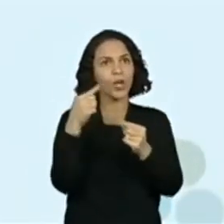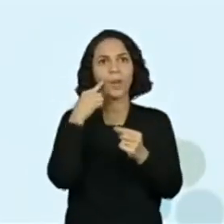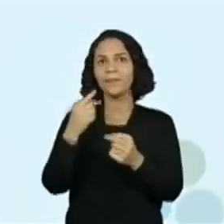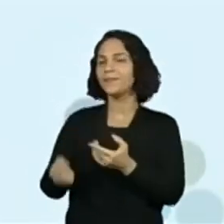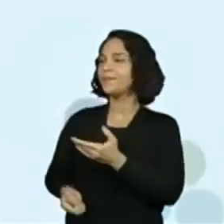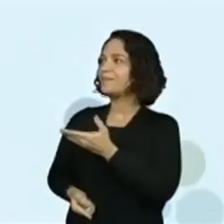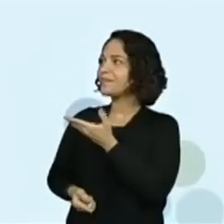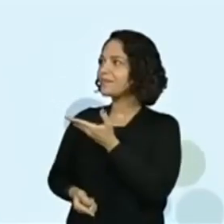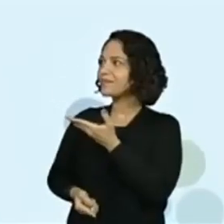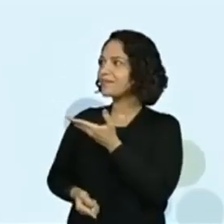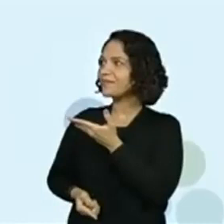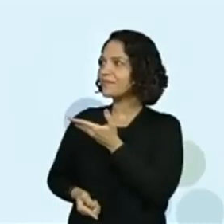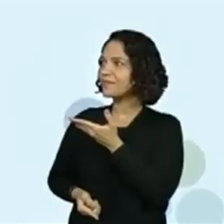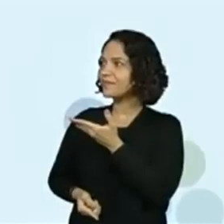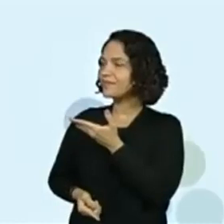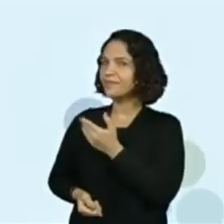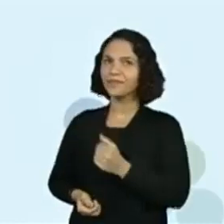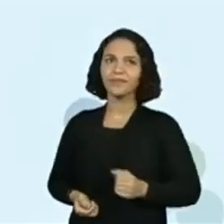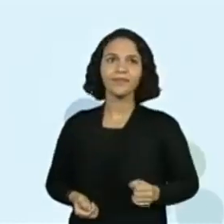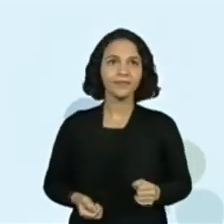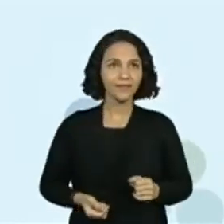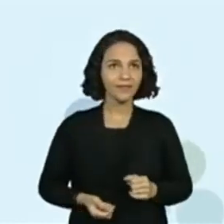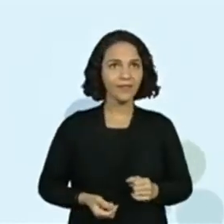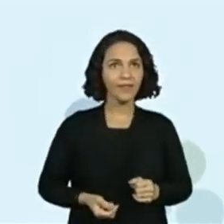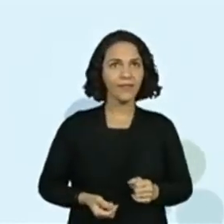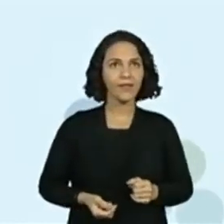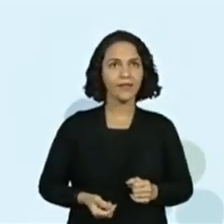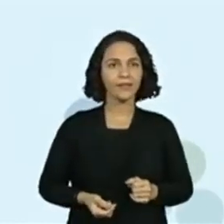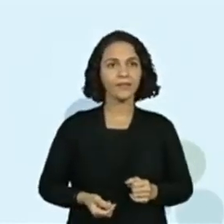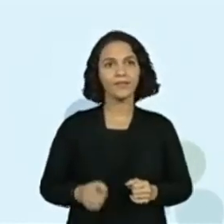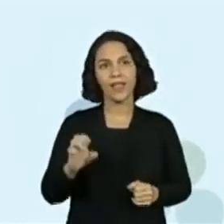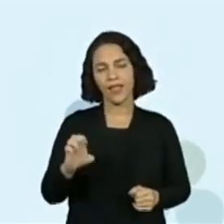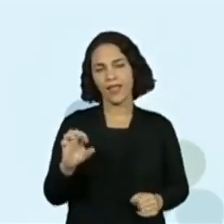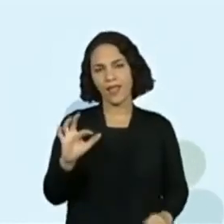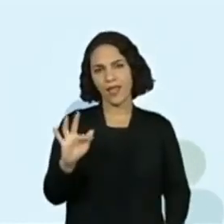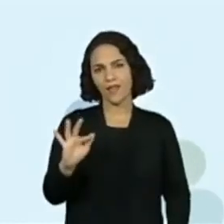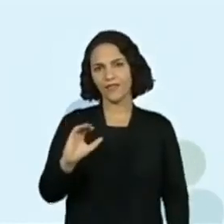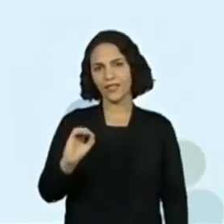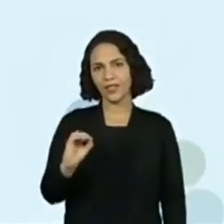aula, é a seguinte.